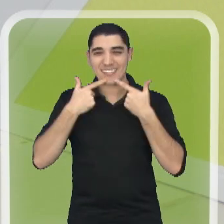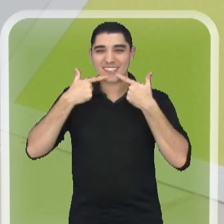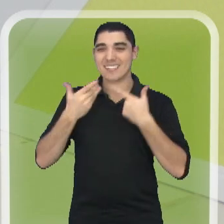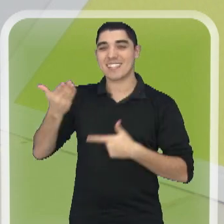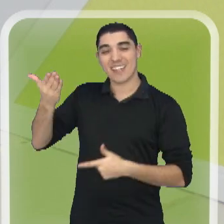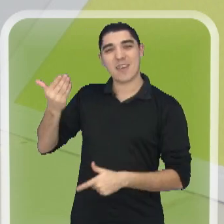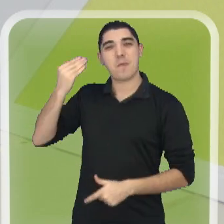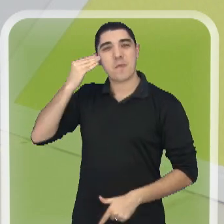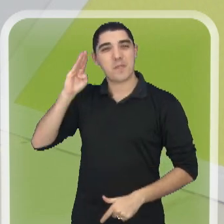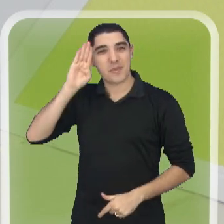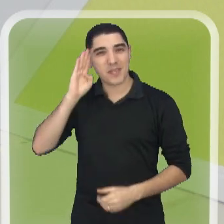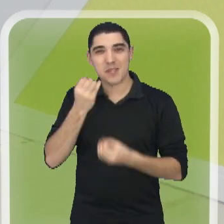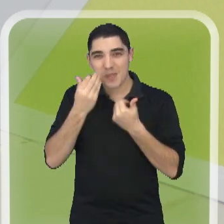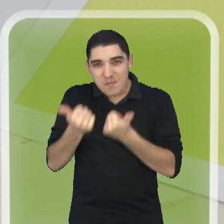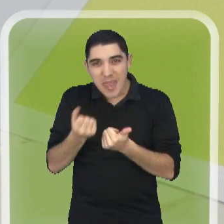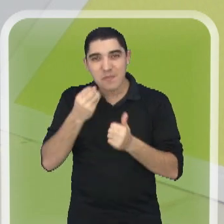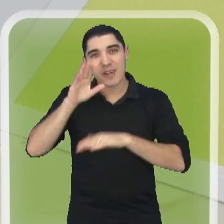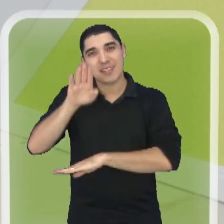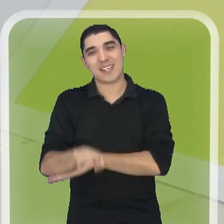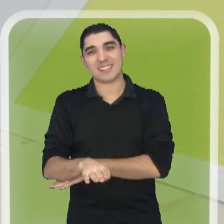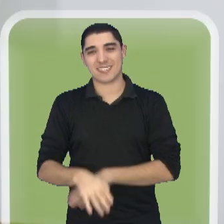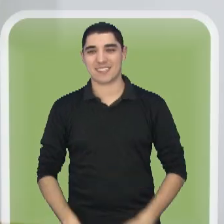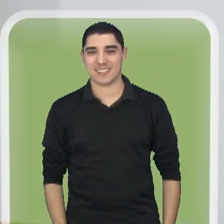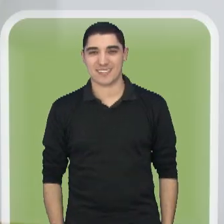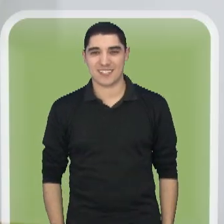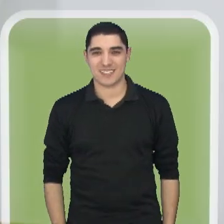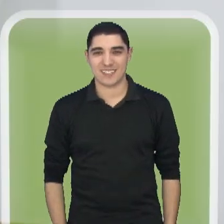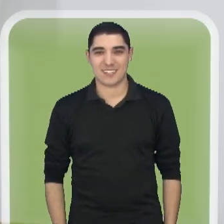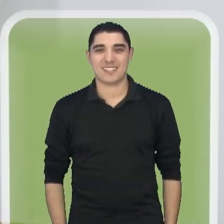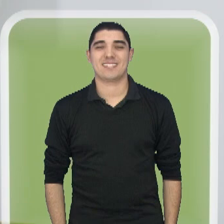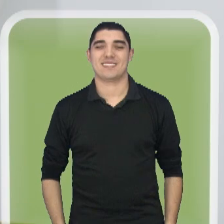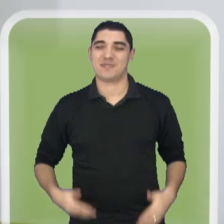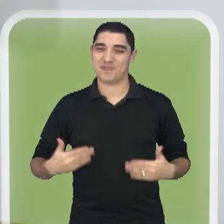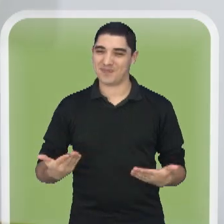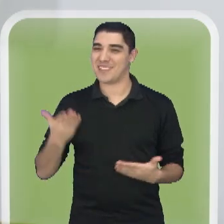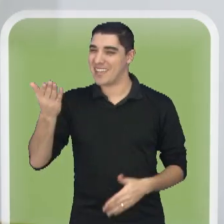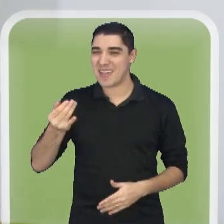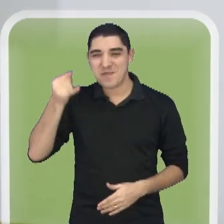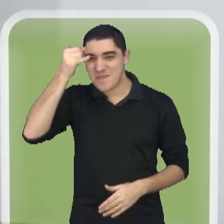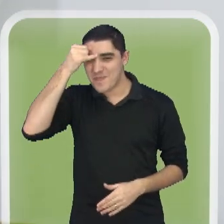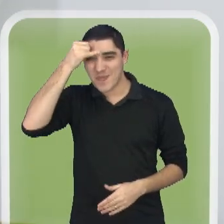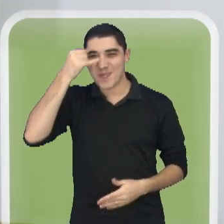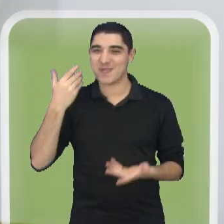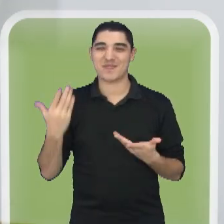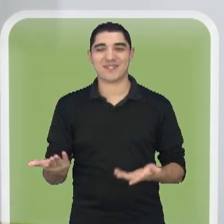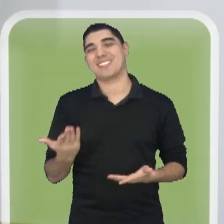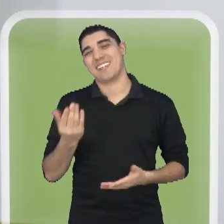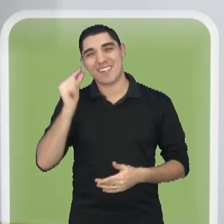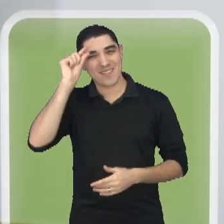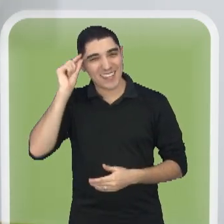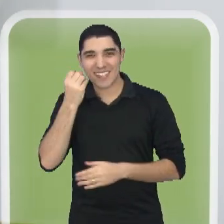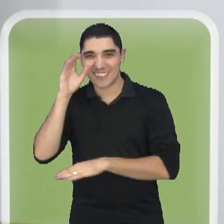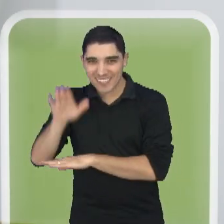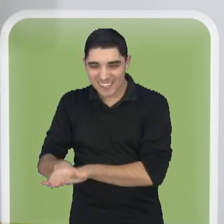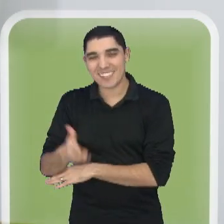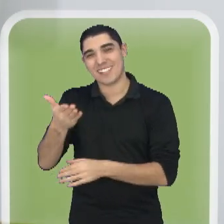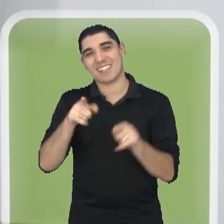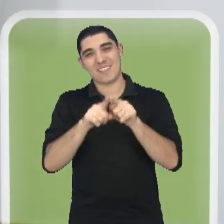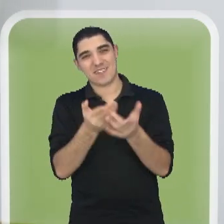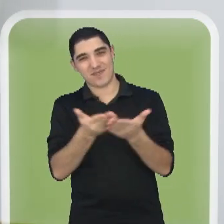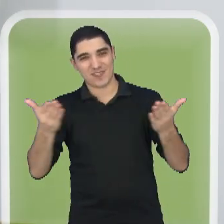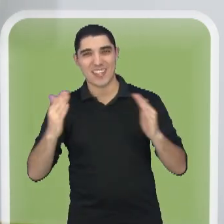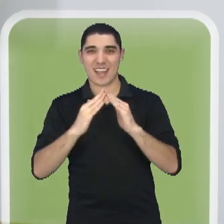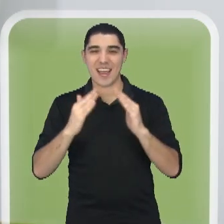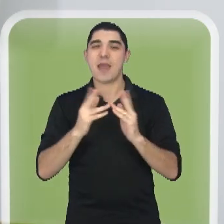querido Bruno Castilho. Tudo bem, Brunão? Boa tarde. Como você é bobo. Boa tarde, Vieira. Boa tarde a você aí de casa. É sempre